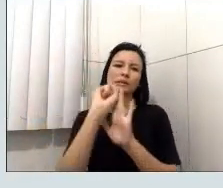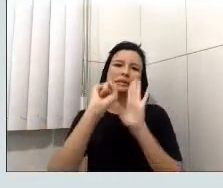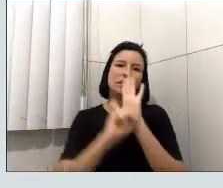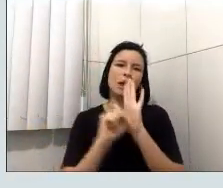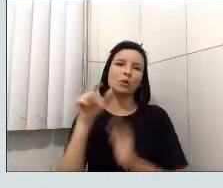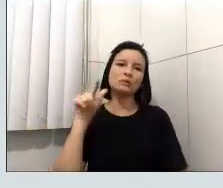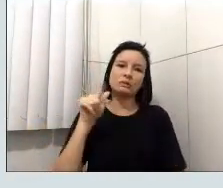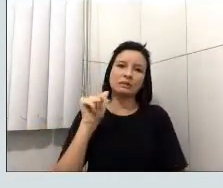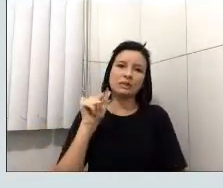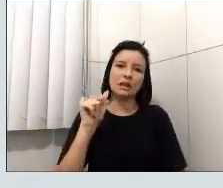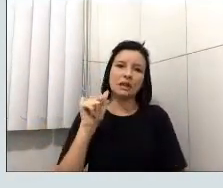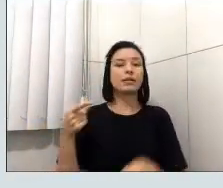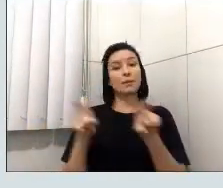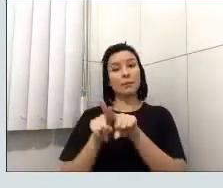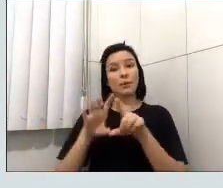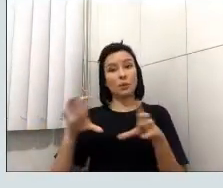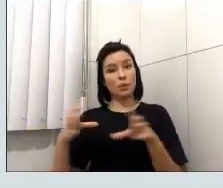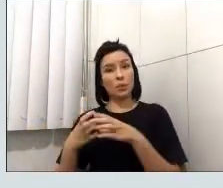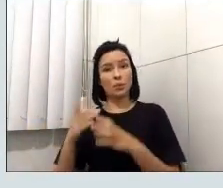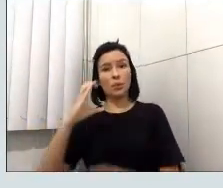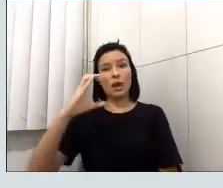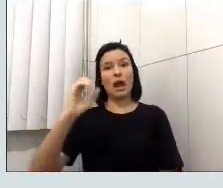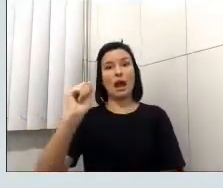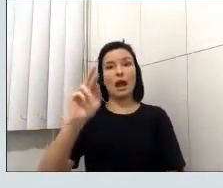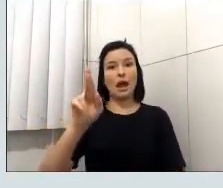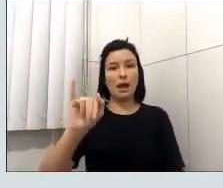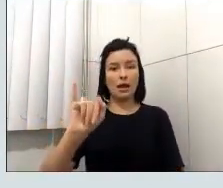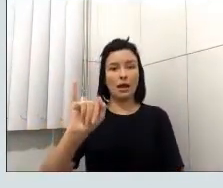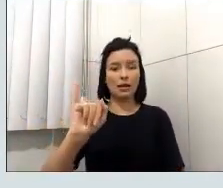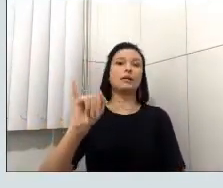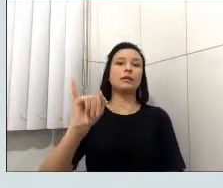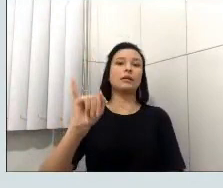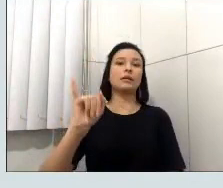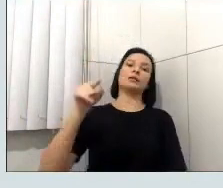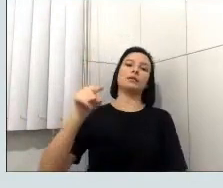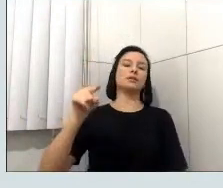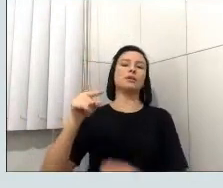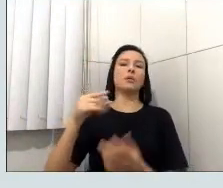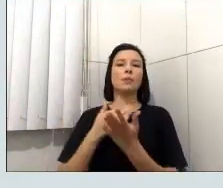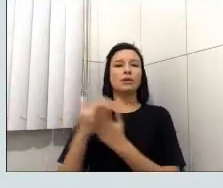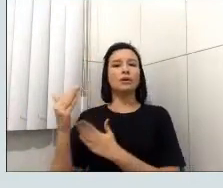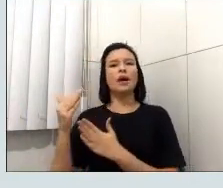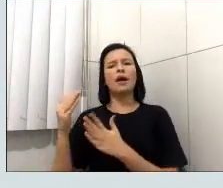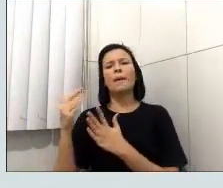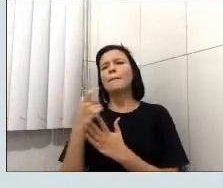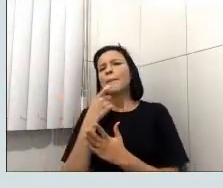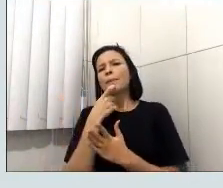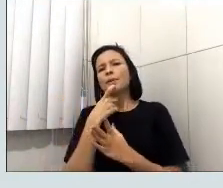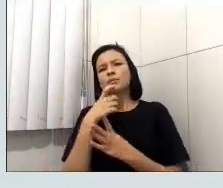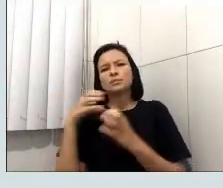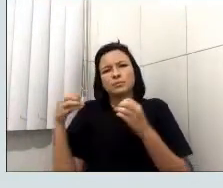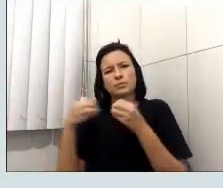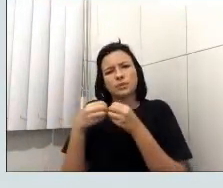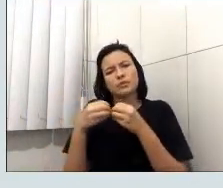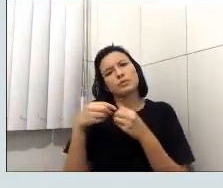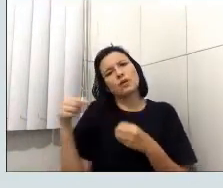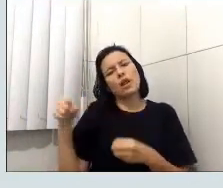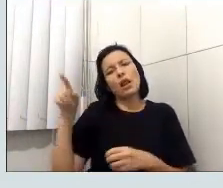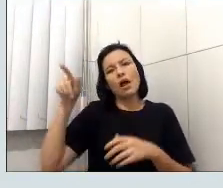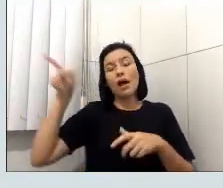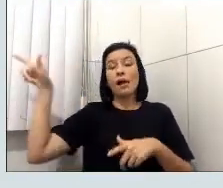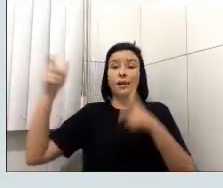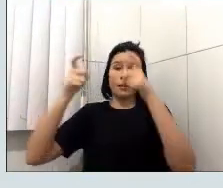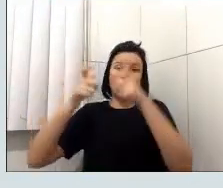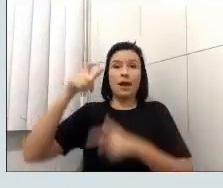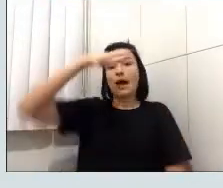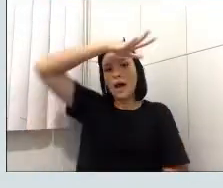grupo Caribe. Eles habitavam ali as regiões próximas do Amazonas, é chamado do Baixo Amazonas, ali